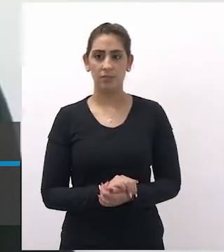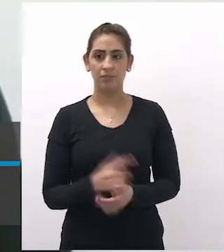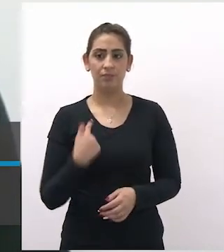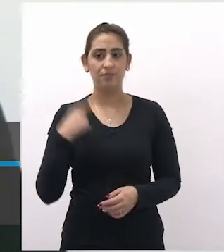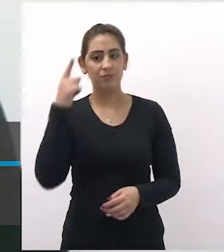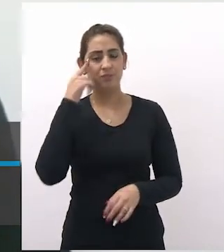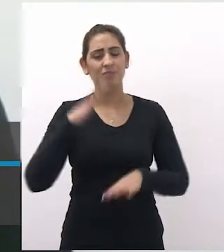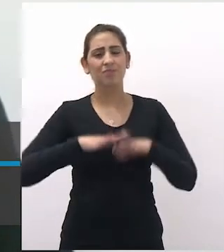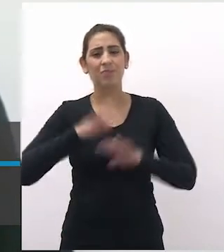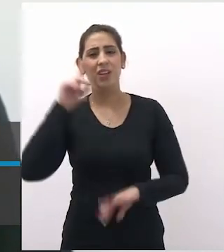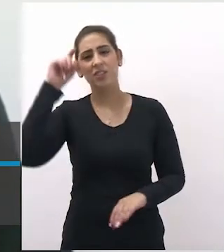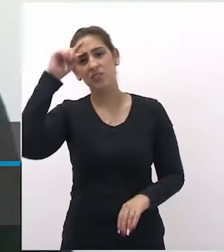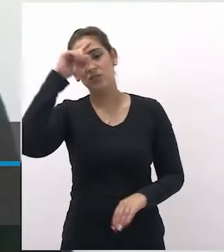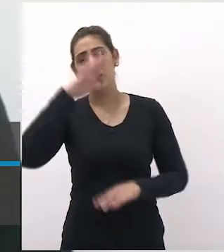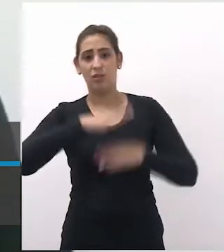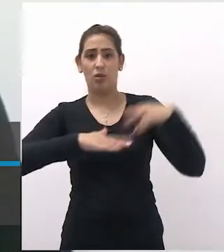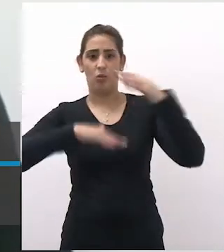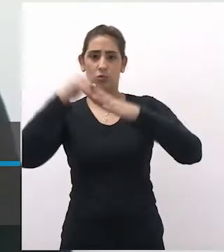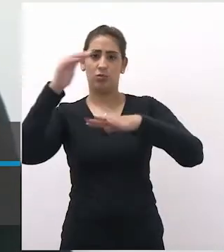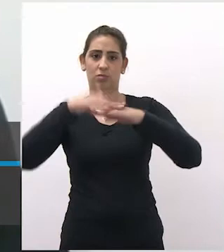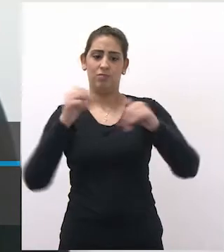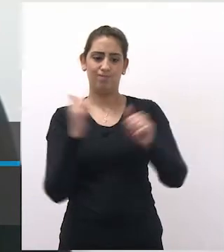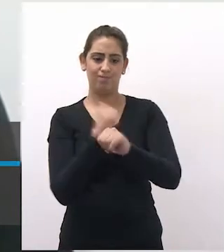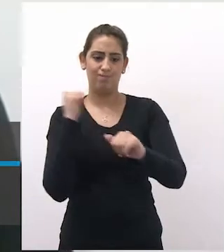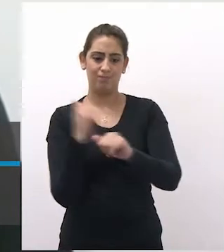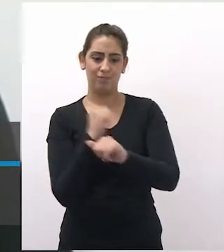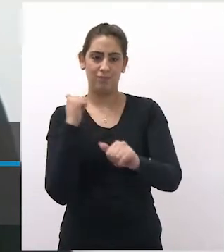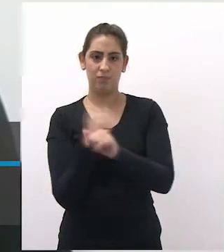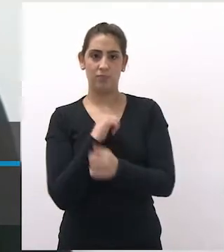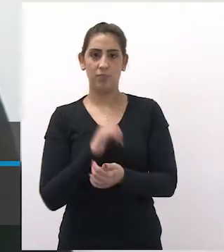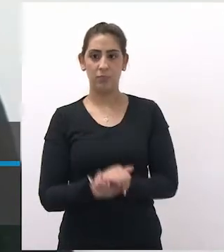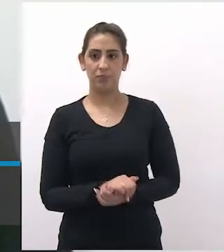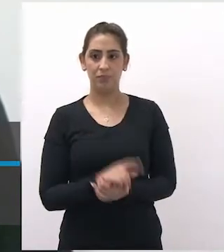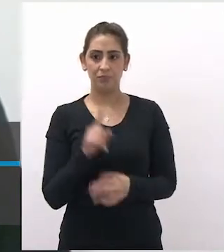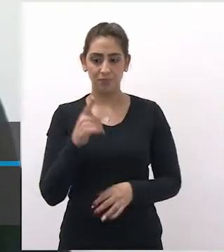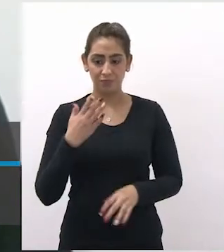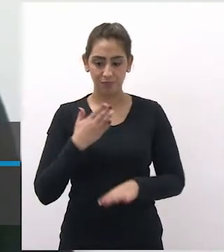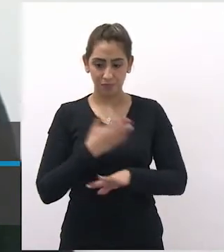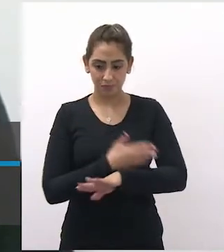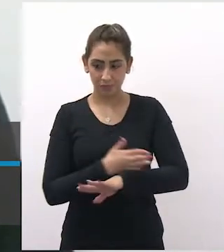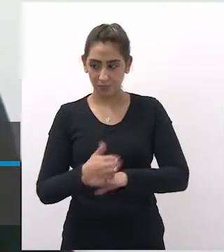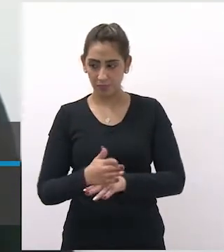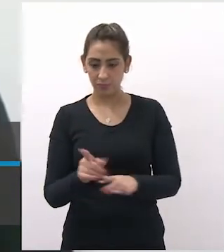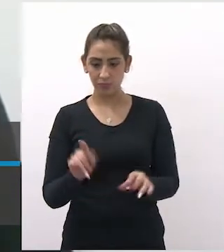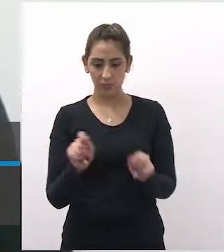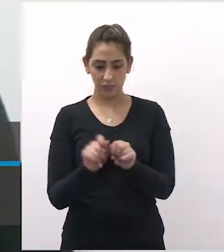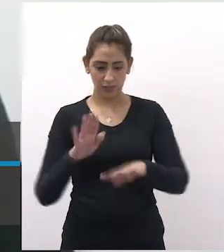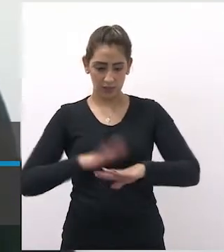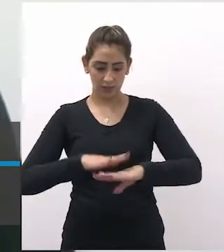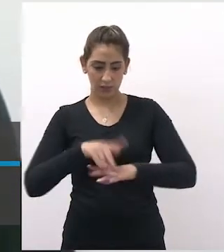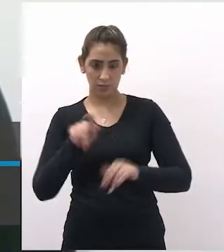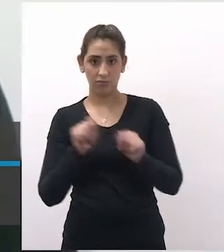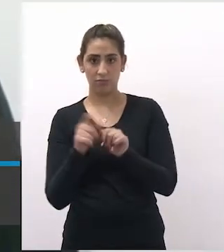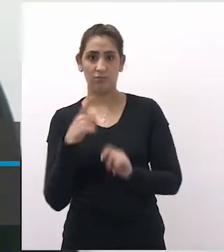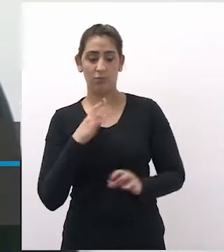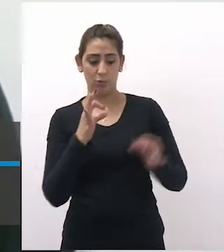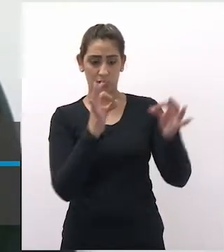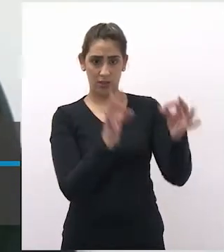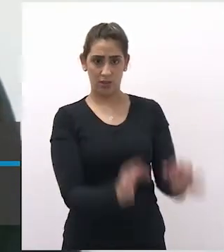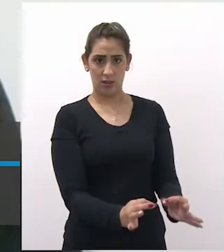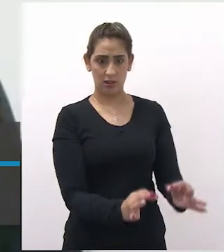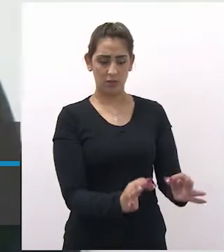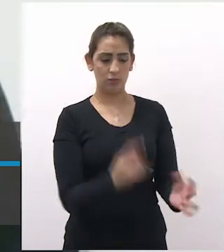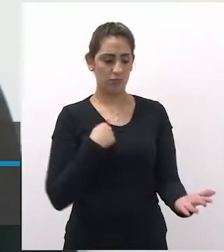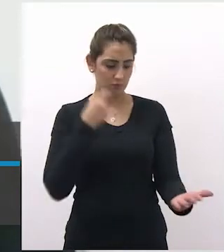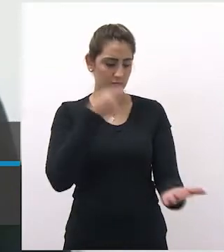mais difícil do que a construção, porque você vai partir do ponto de desfazer aquilo que você tinha como certo, como